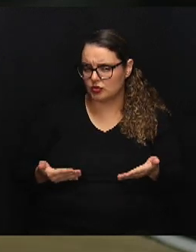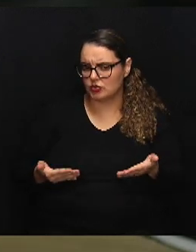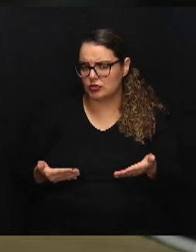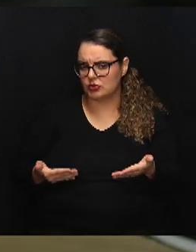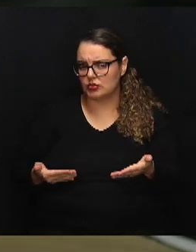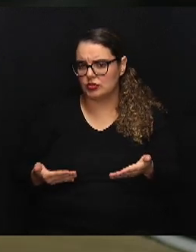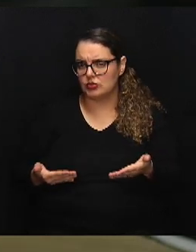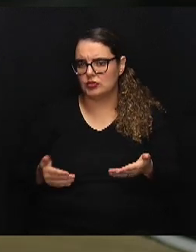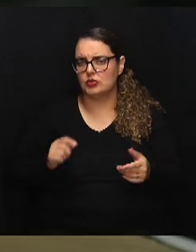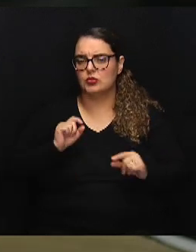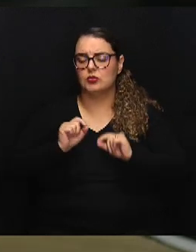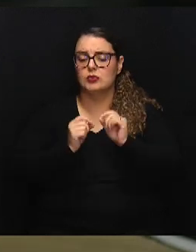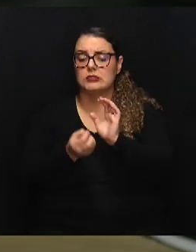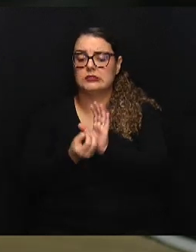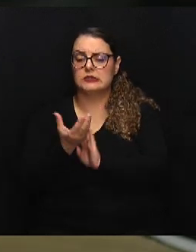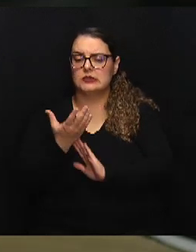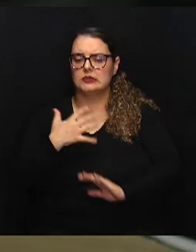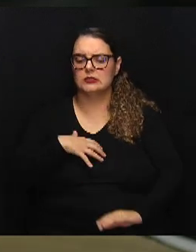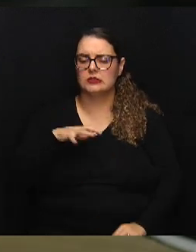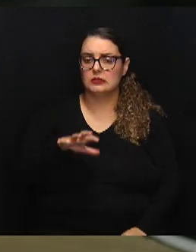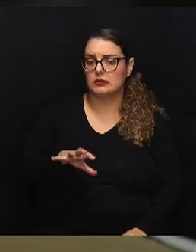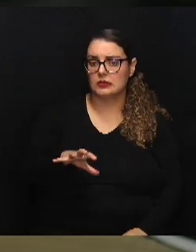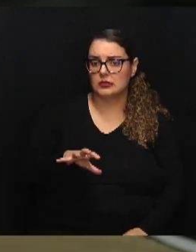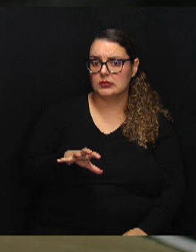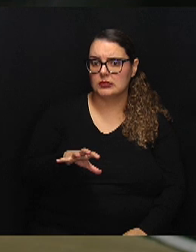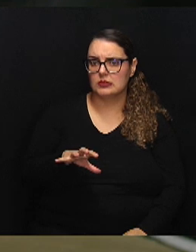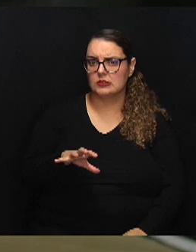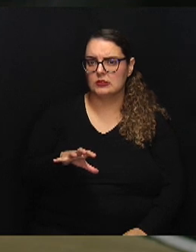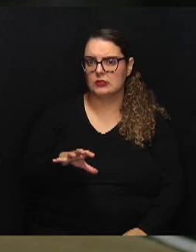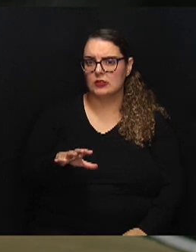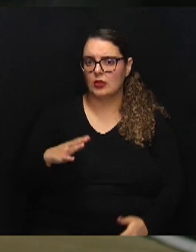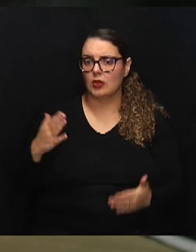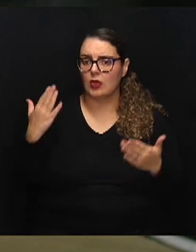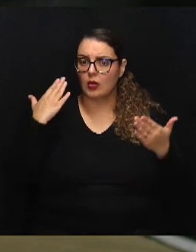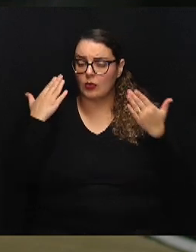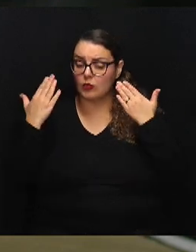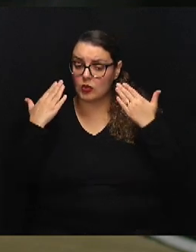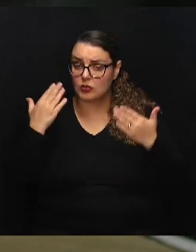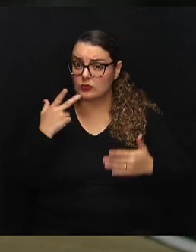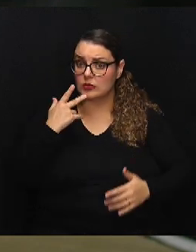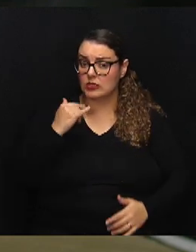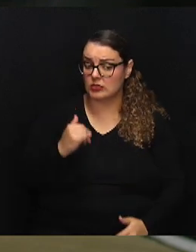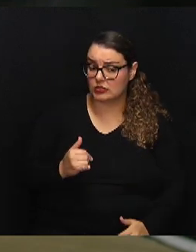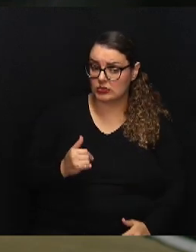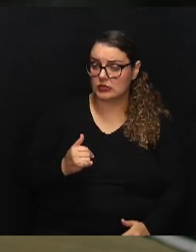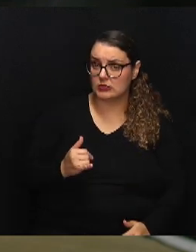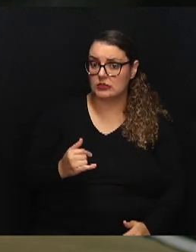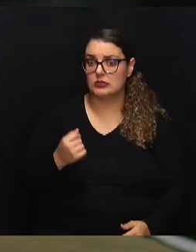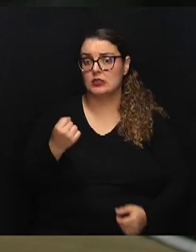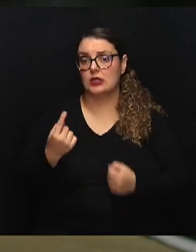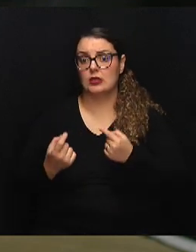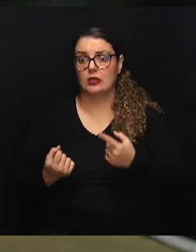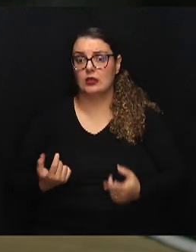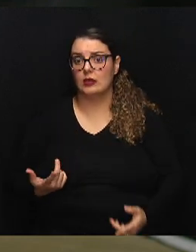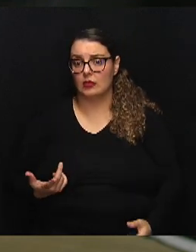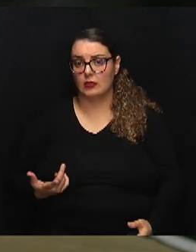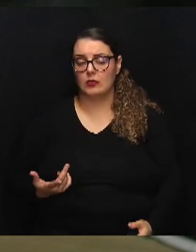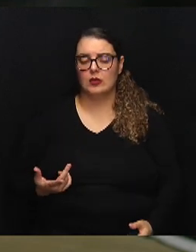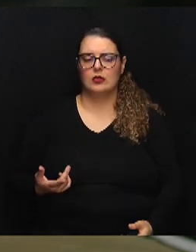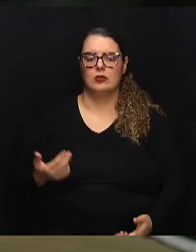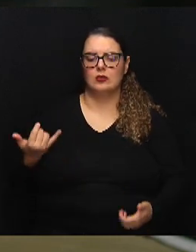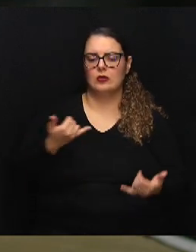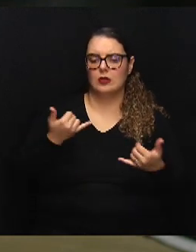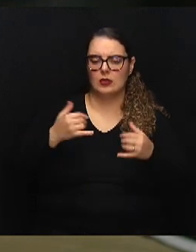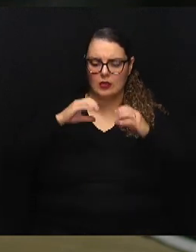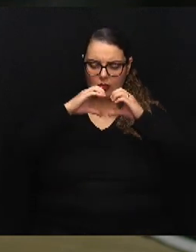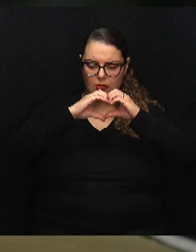o que está se criando dessa questão psicológica que diz que a gente precisa ter o amor próprio, que a gente tem que nos preocupar